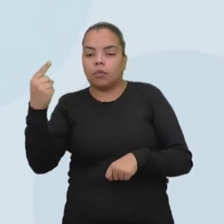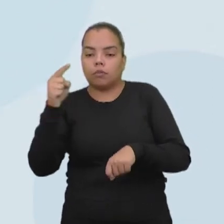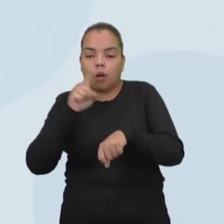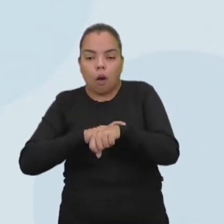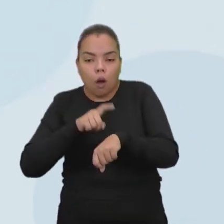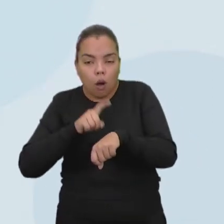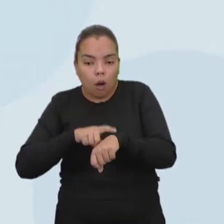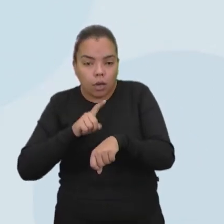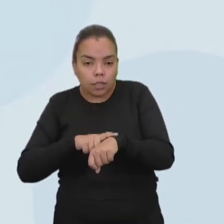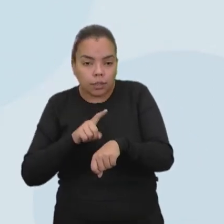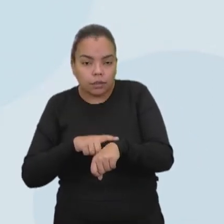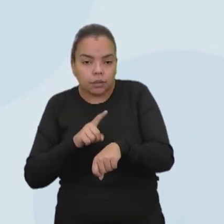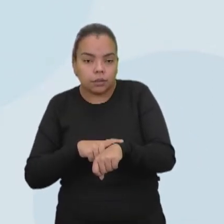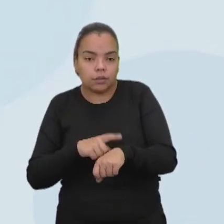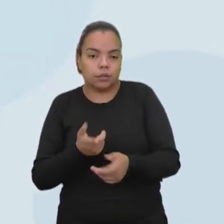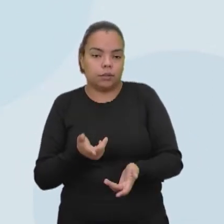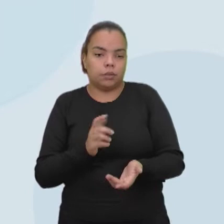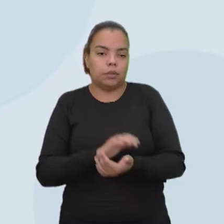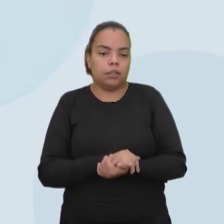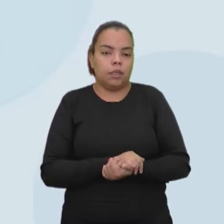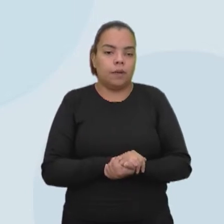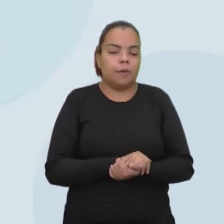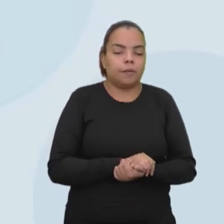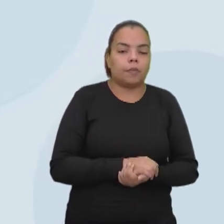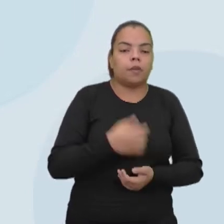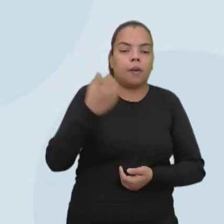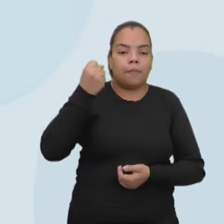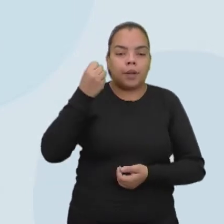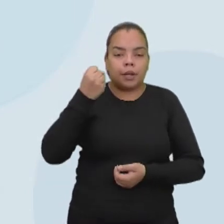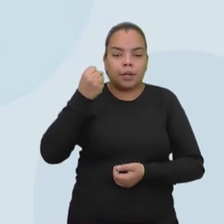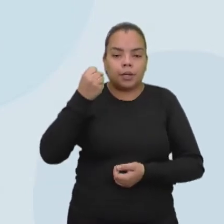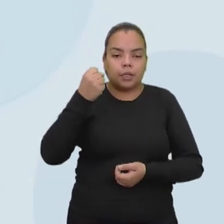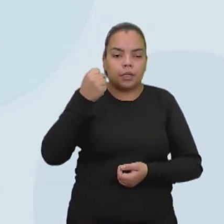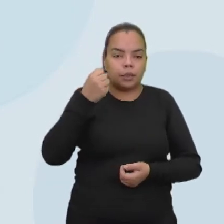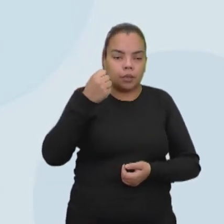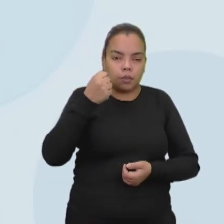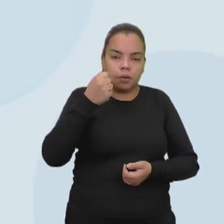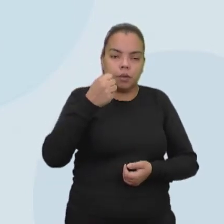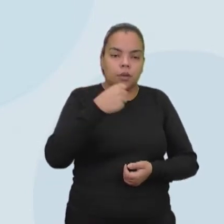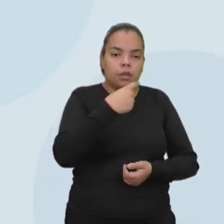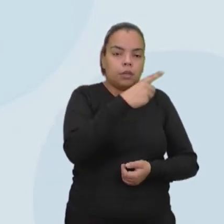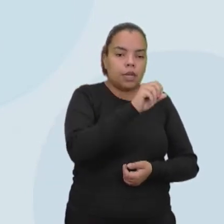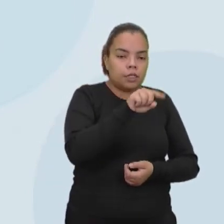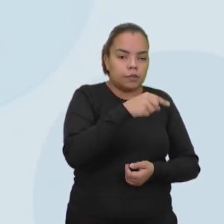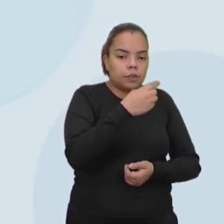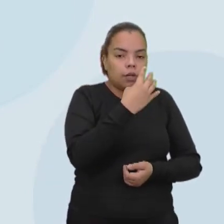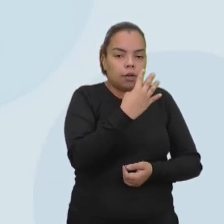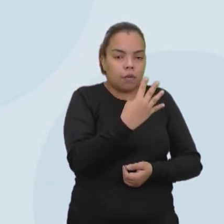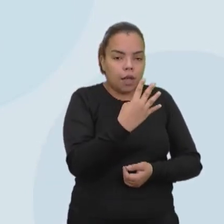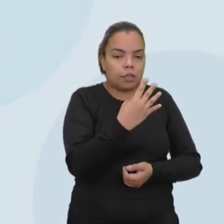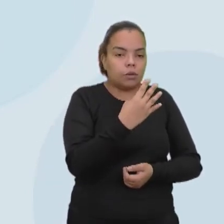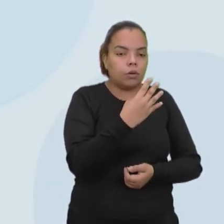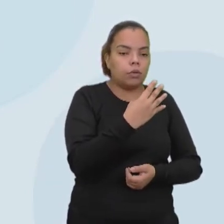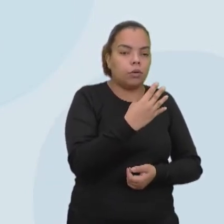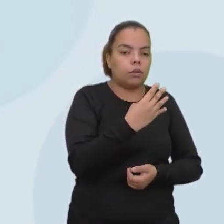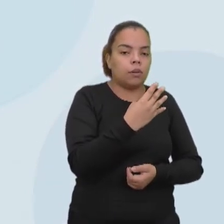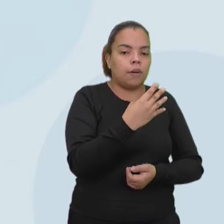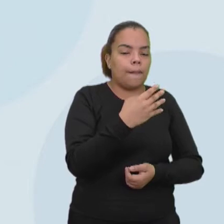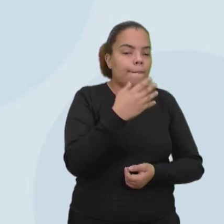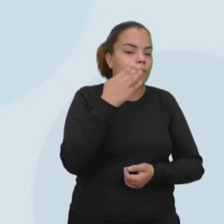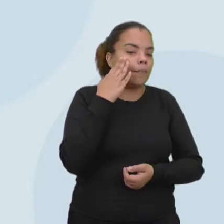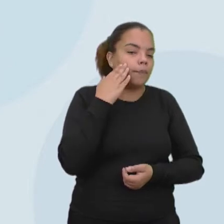for pela cor, na branca 10,4 de homens, 17,7 horas mulheres, preta ou